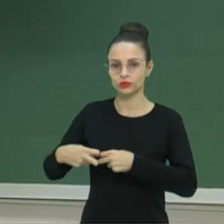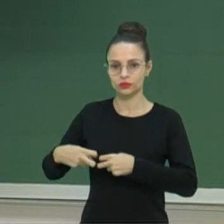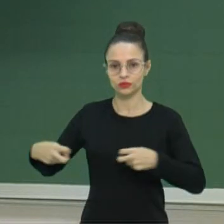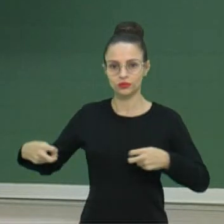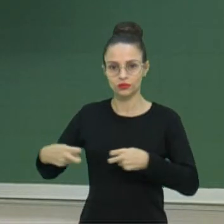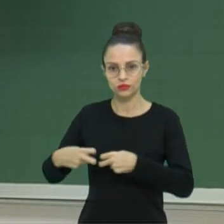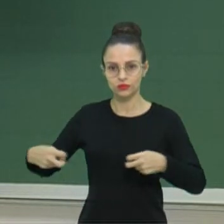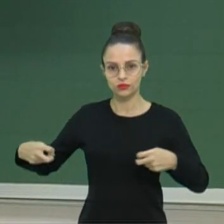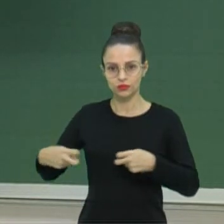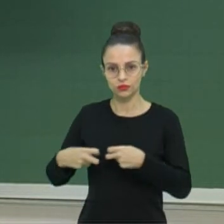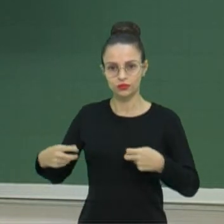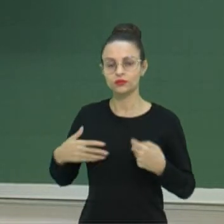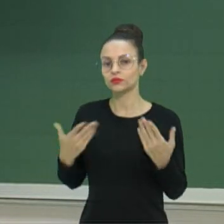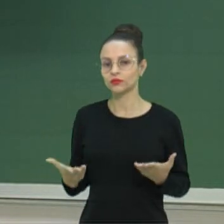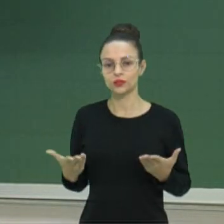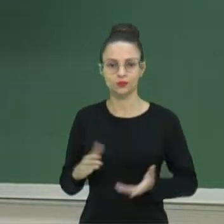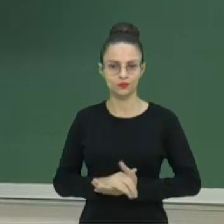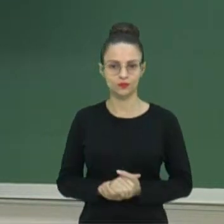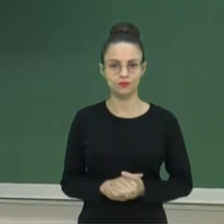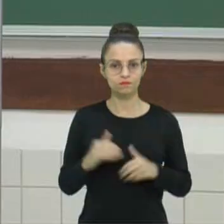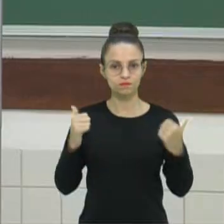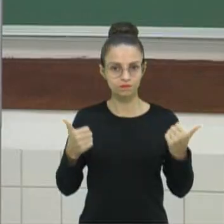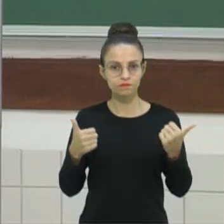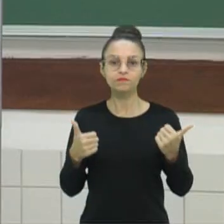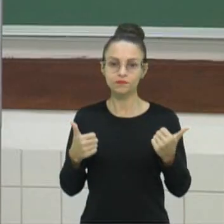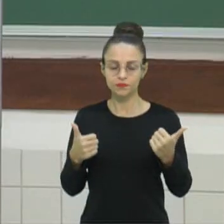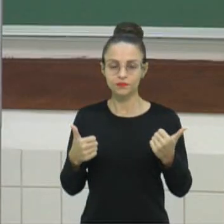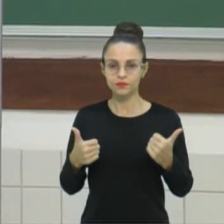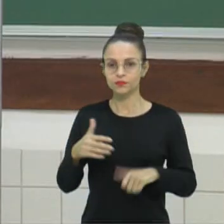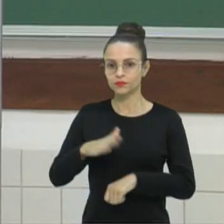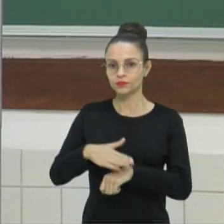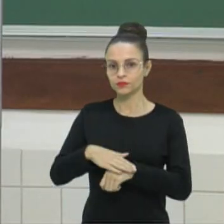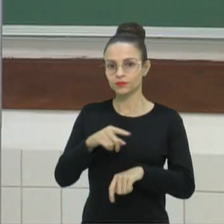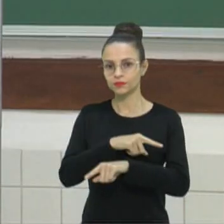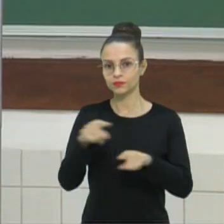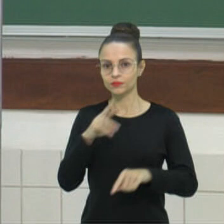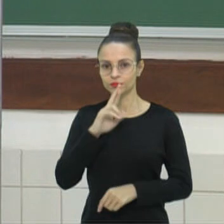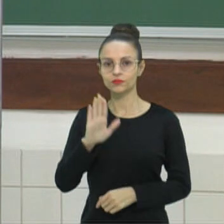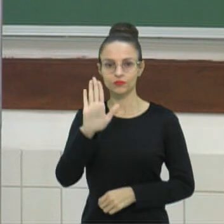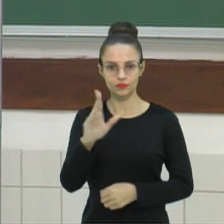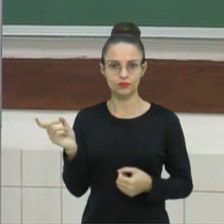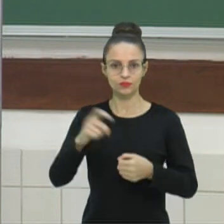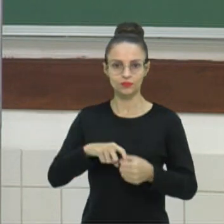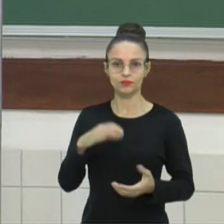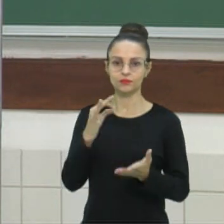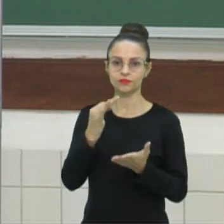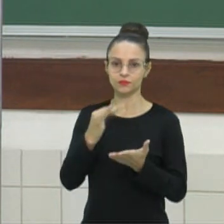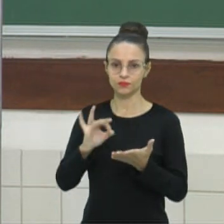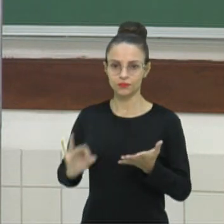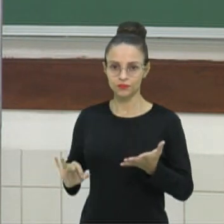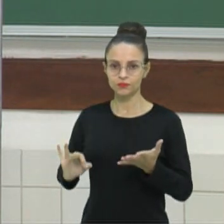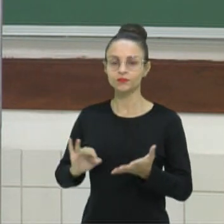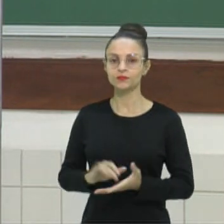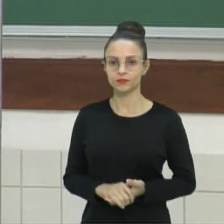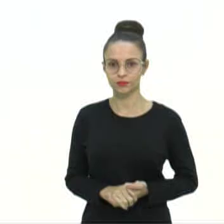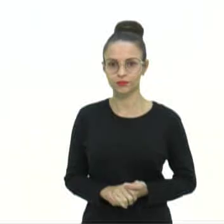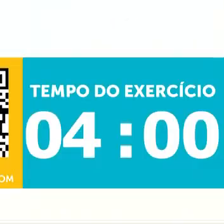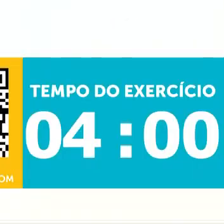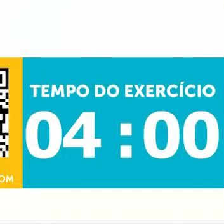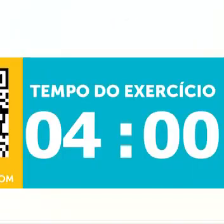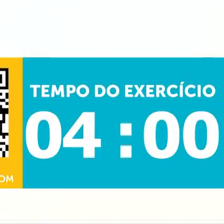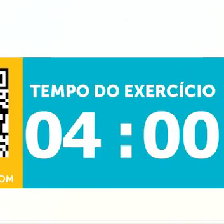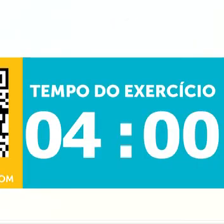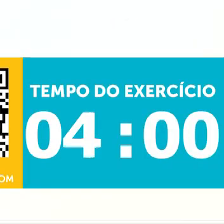mola comprime nessa situação aqui. Beleza? Eu vou dar um tempinho para vocês e daqui a pouco a gente volta a resolver esse exercício.